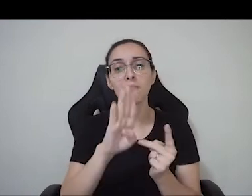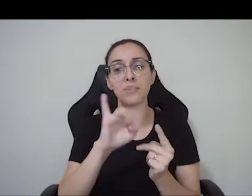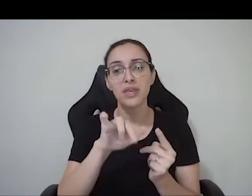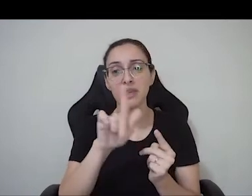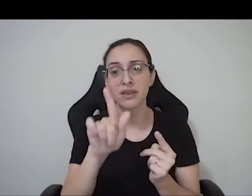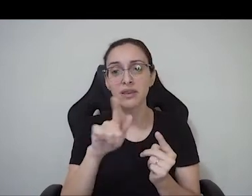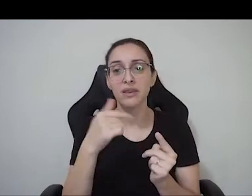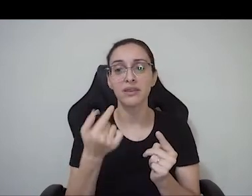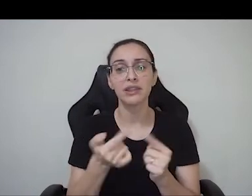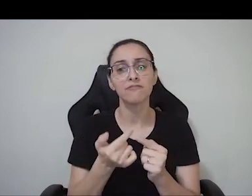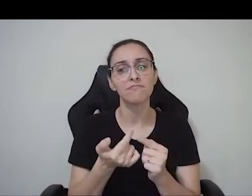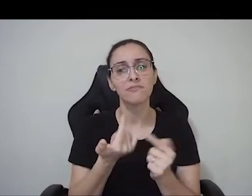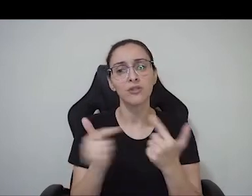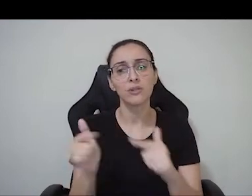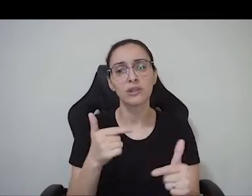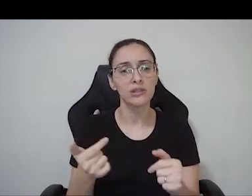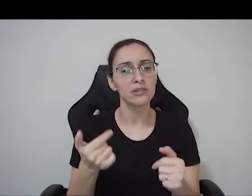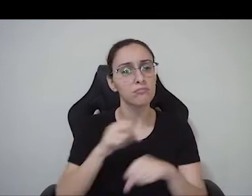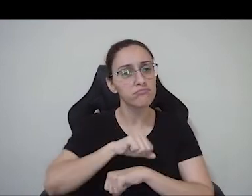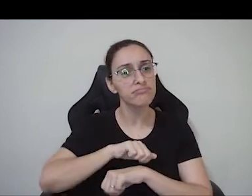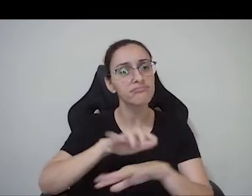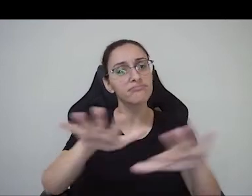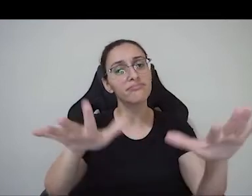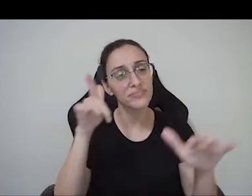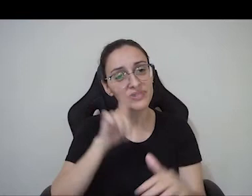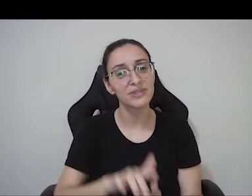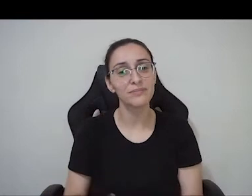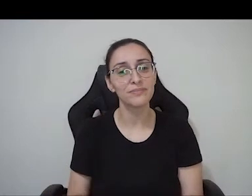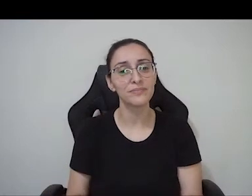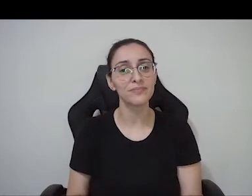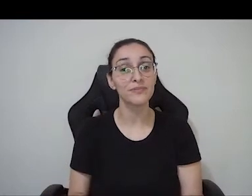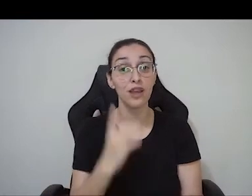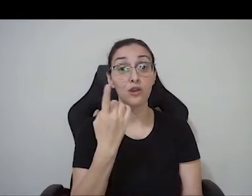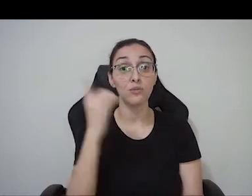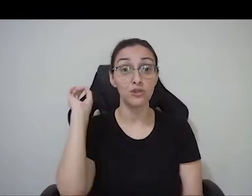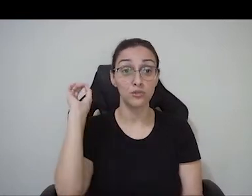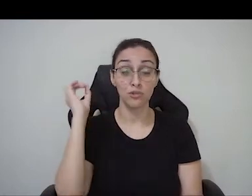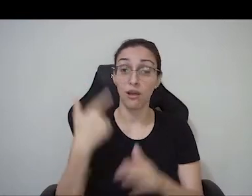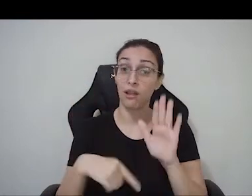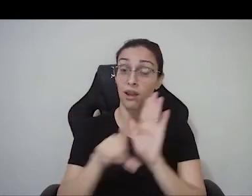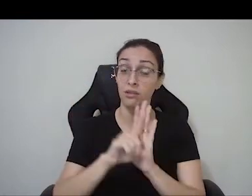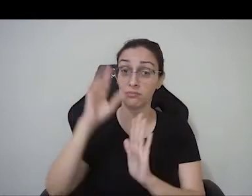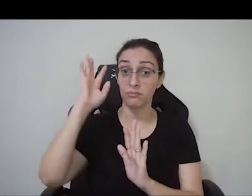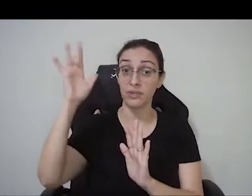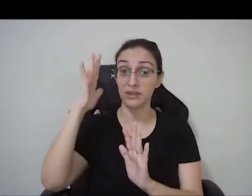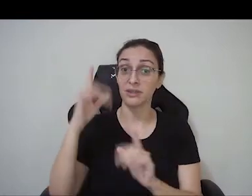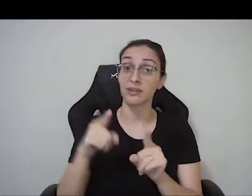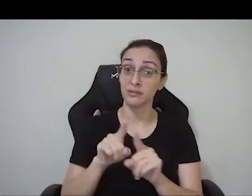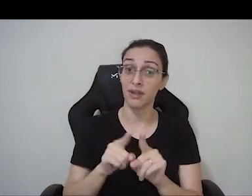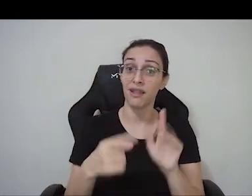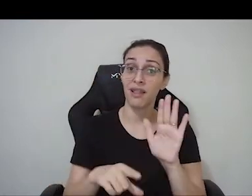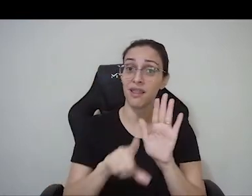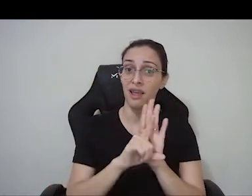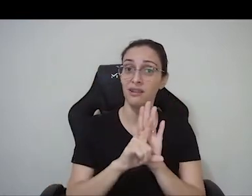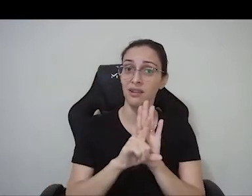outros relacionados ao alcance. E por último, nós podemos pensar na lei, que não